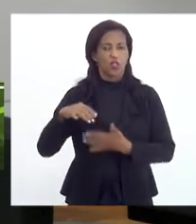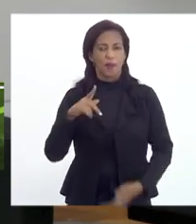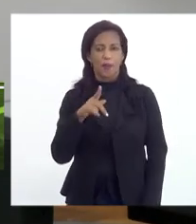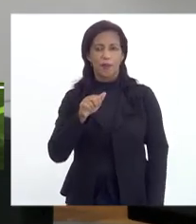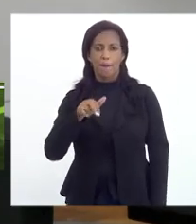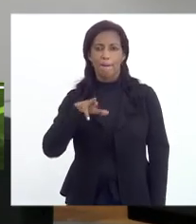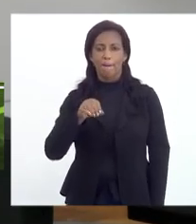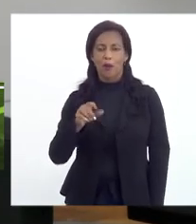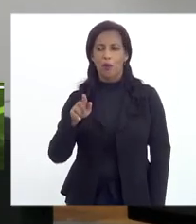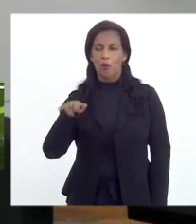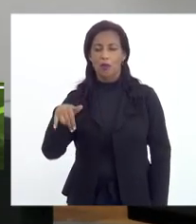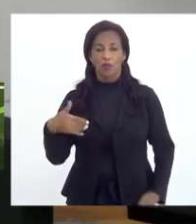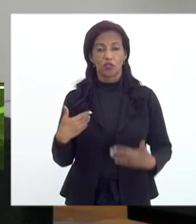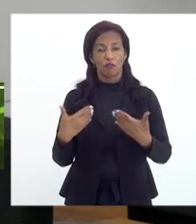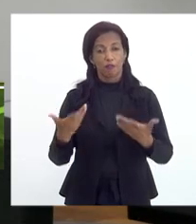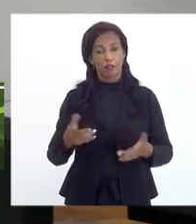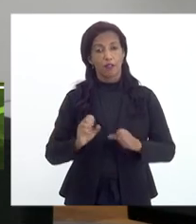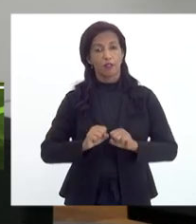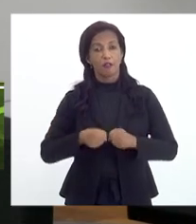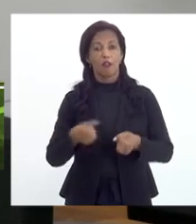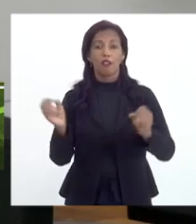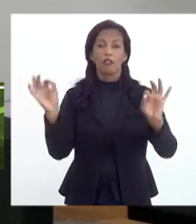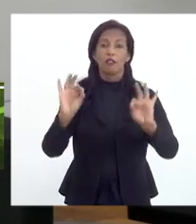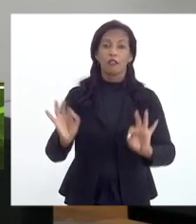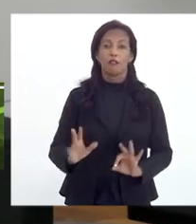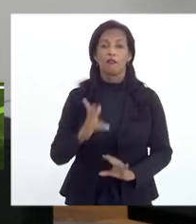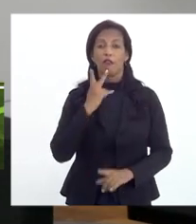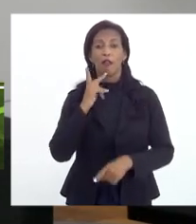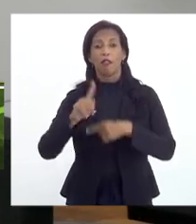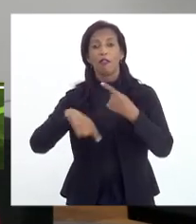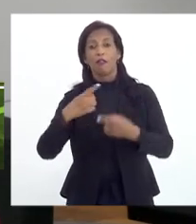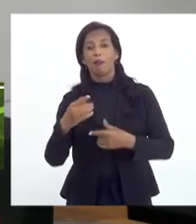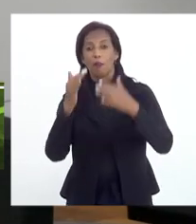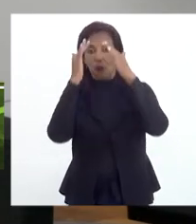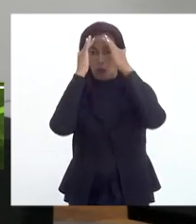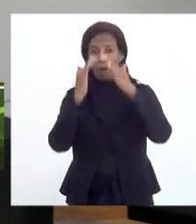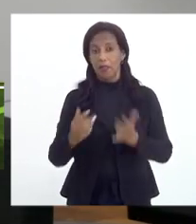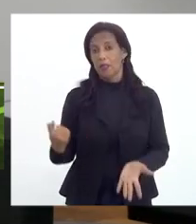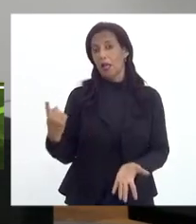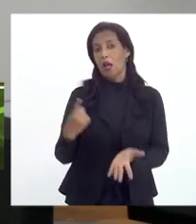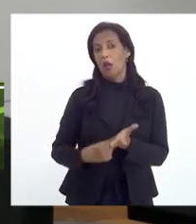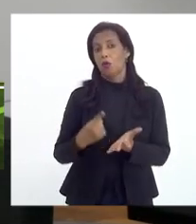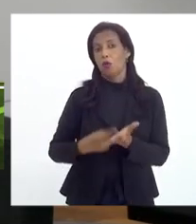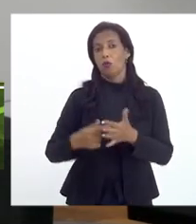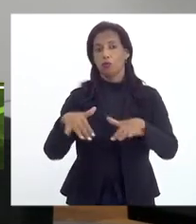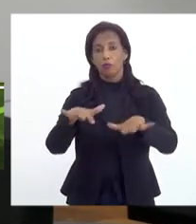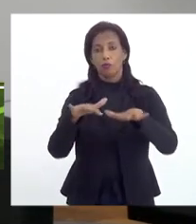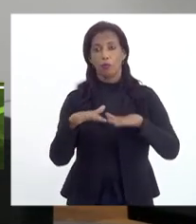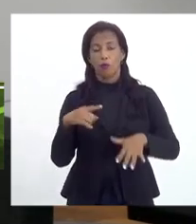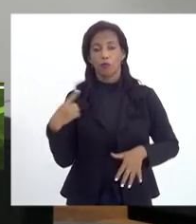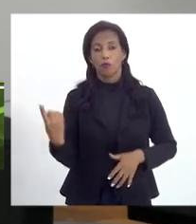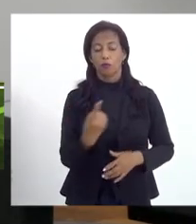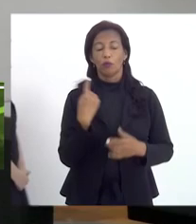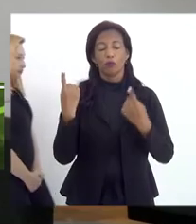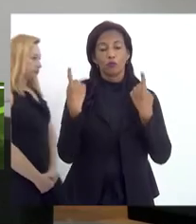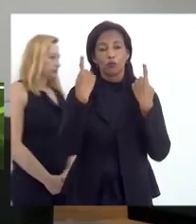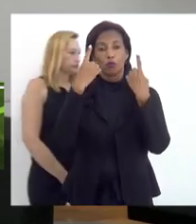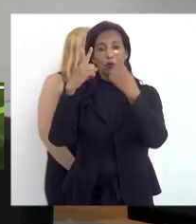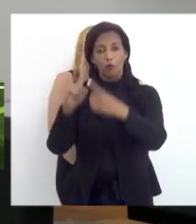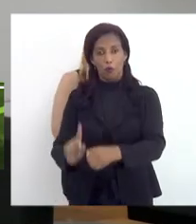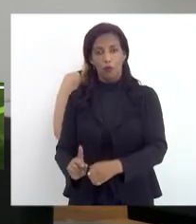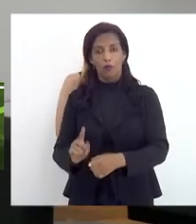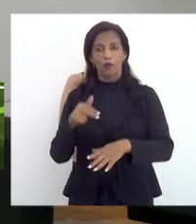Então aqui Fica esse reforço Para ninguém dizer Depois que nós Não cumprimos Acordo no plenário Somos contra E